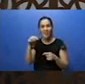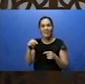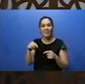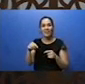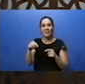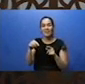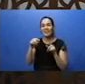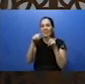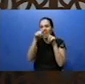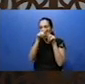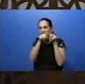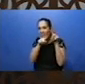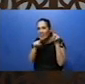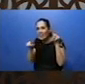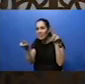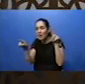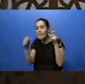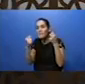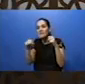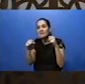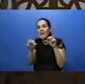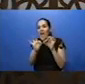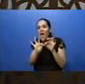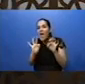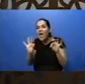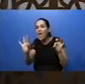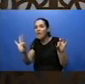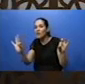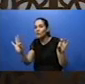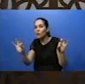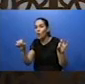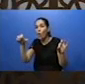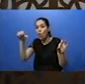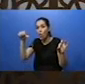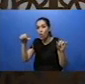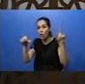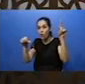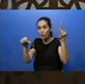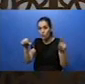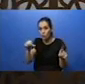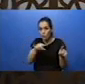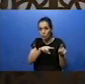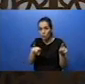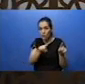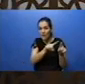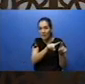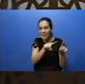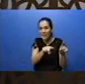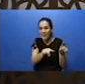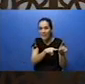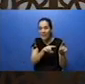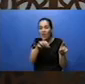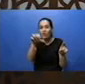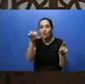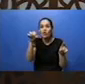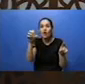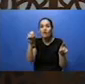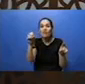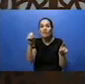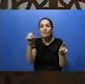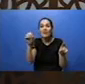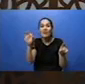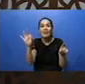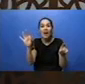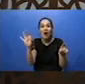que ter um ângulo reto que mede 90 graus. O símbolo do ângulo reto é esse quadrado